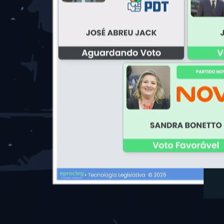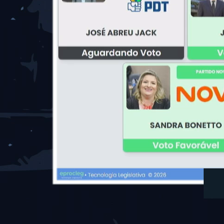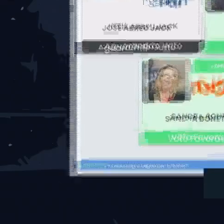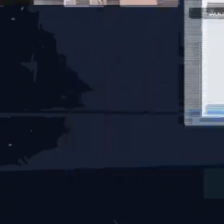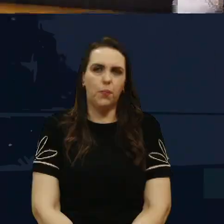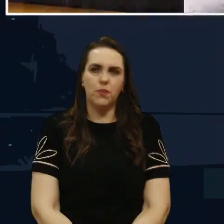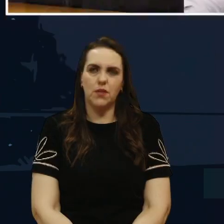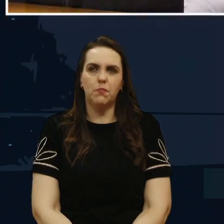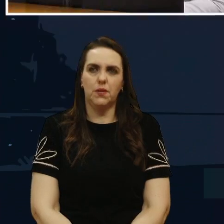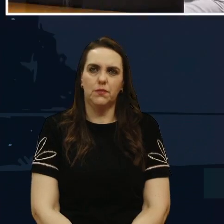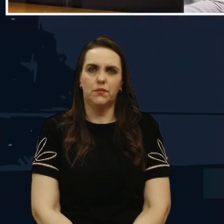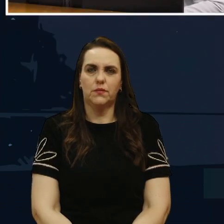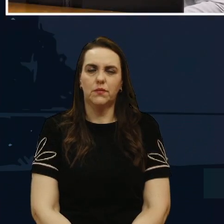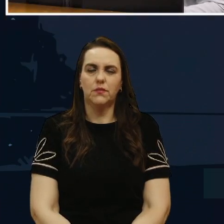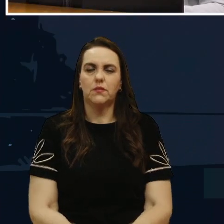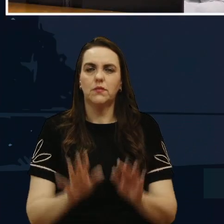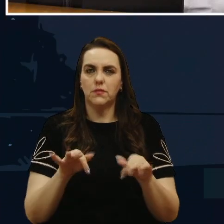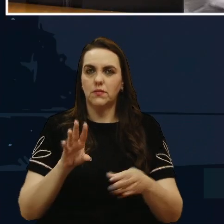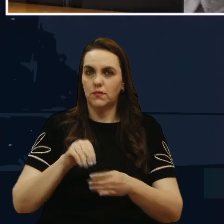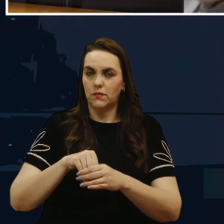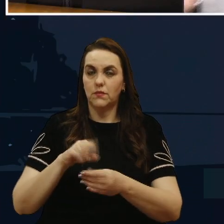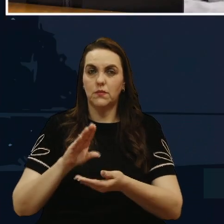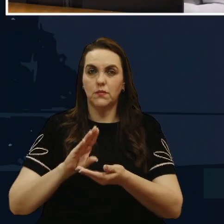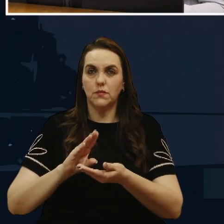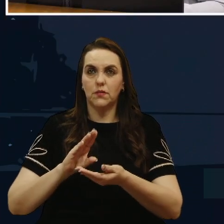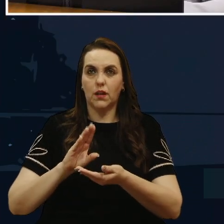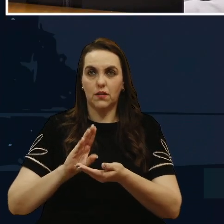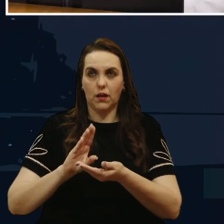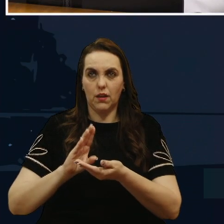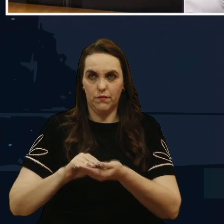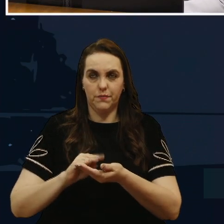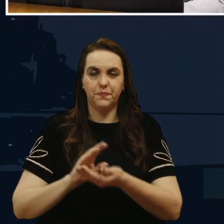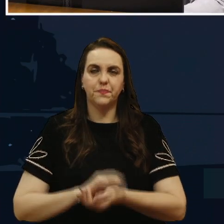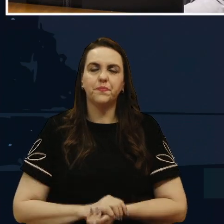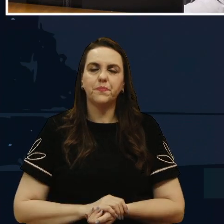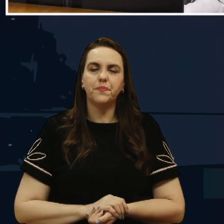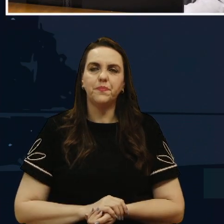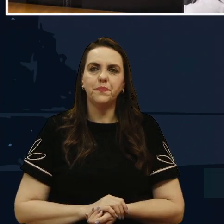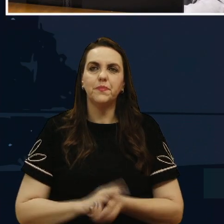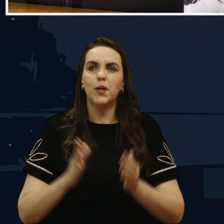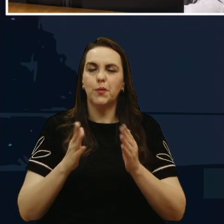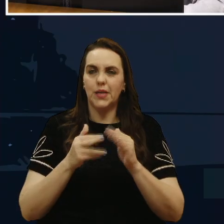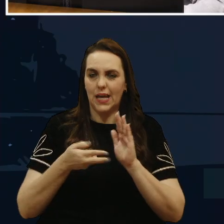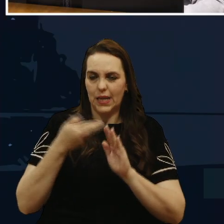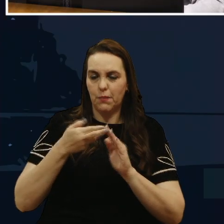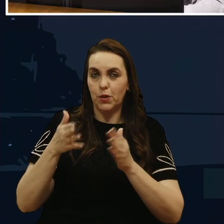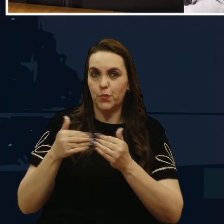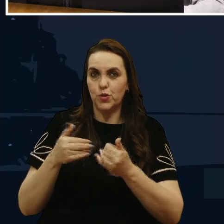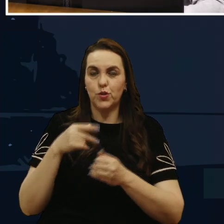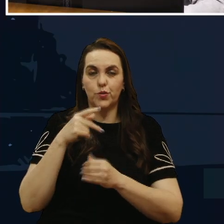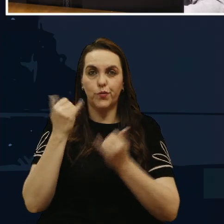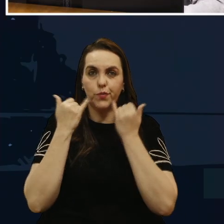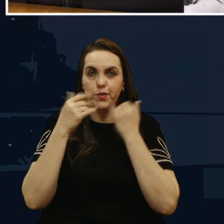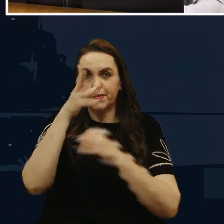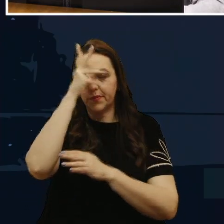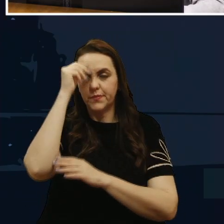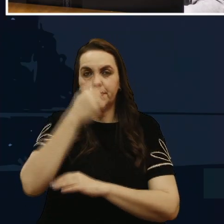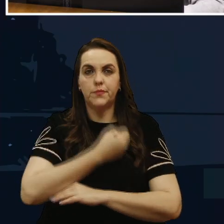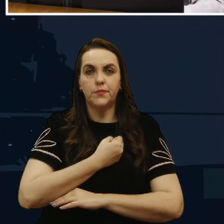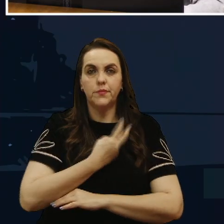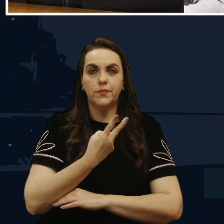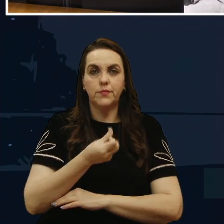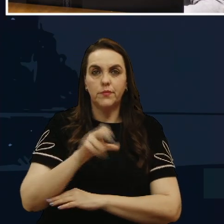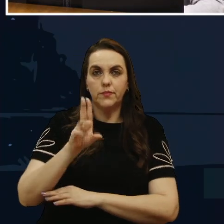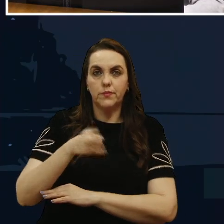Encerrado o registro dos votos, encerrada a votação. O requerimento pedido de informações ao prefeito número 29/2026